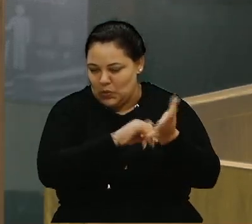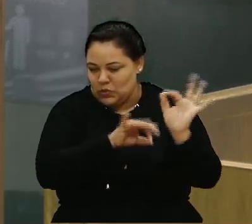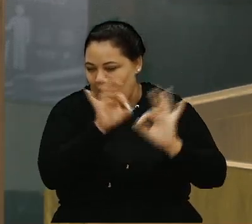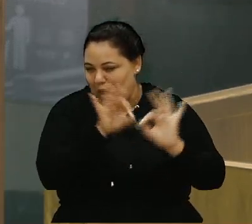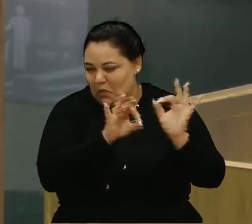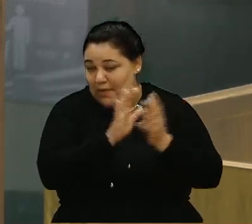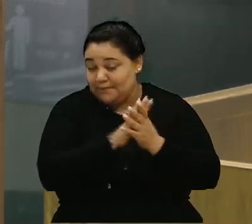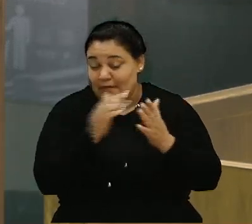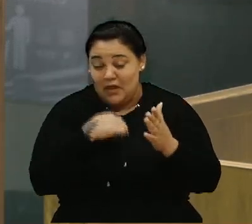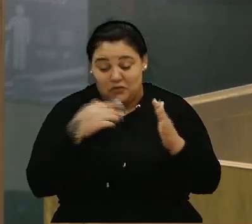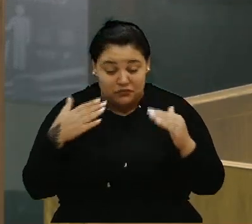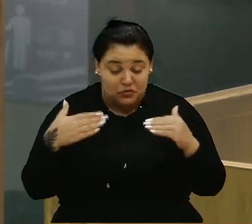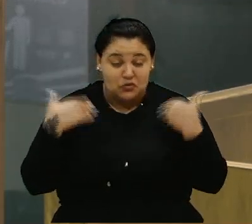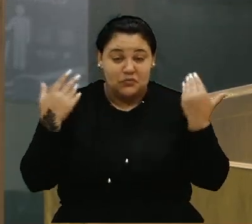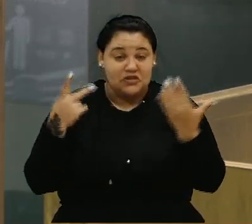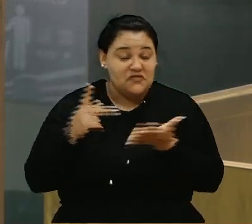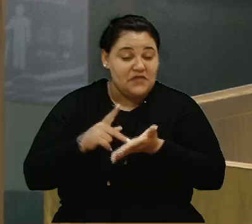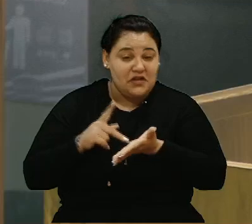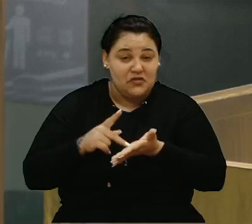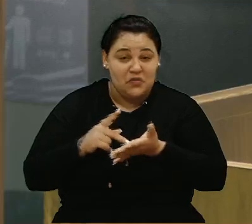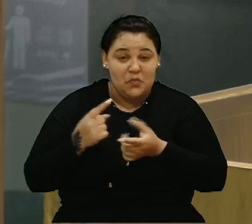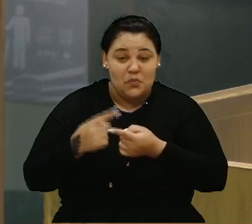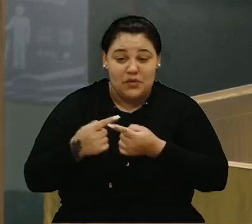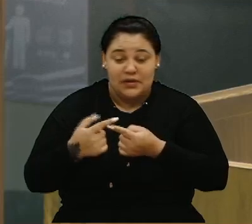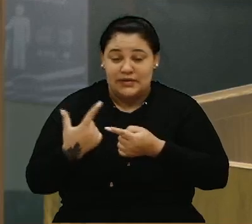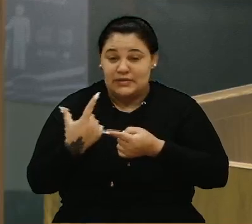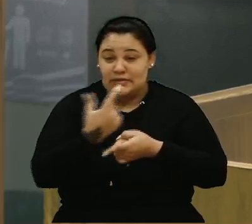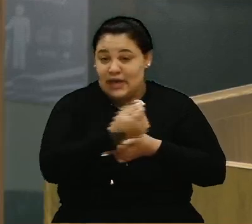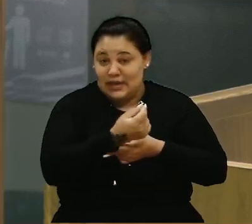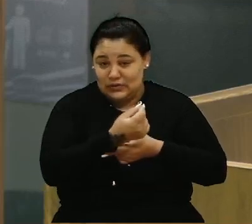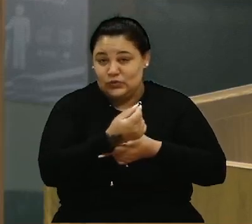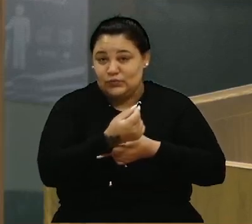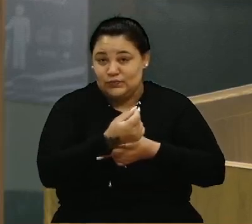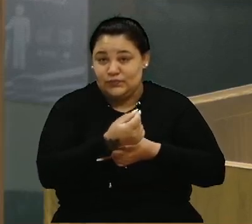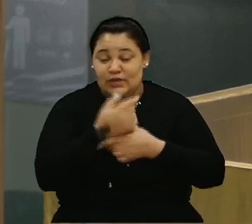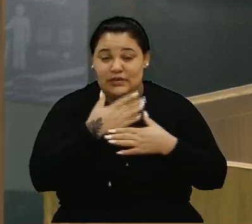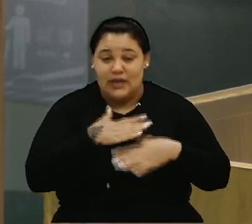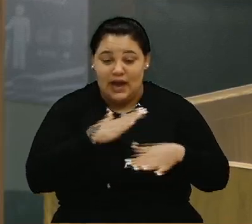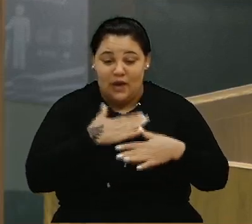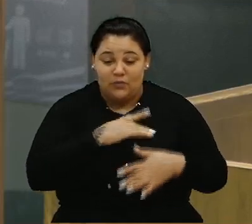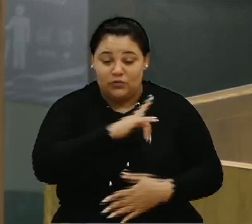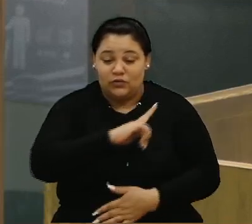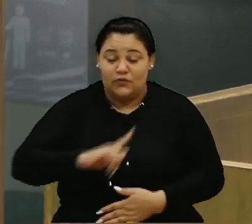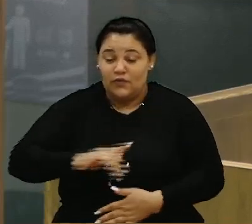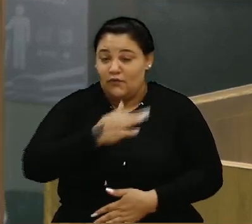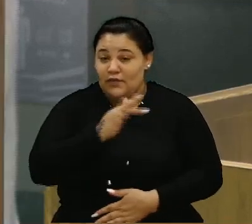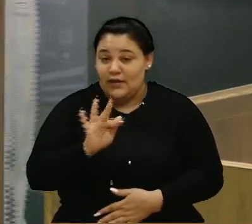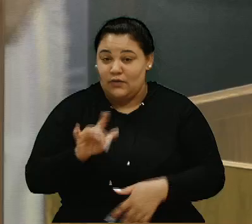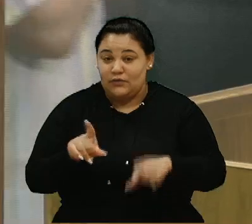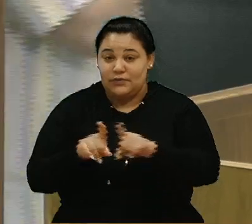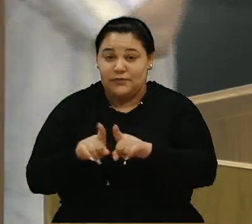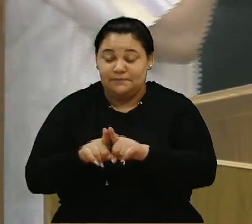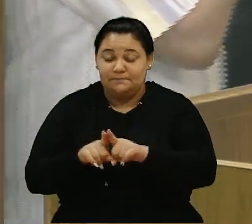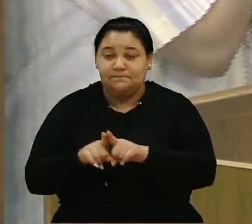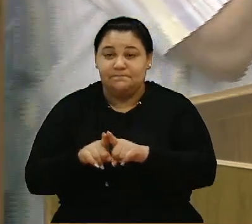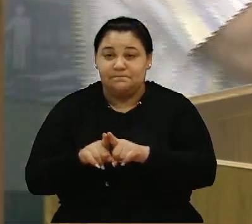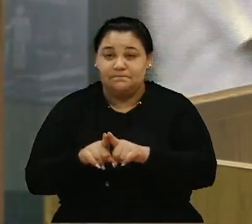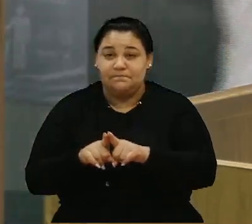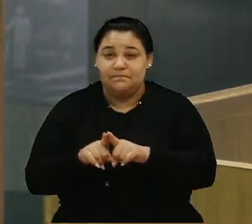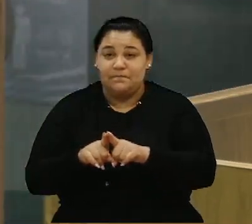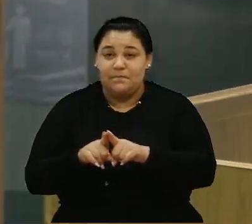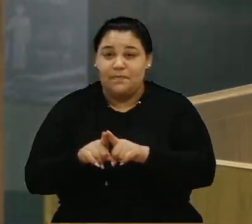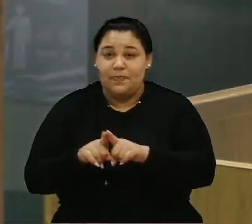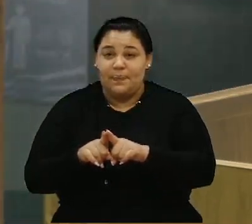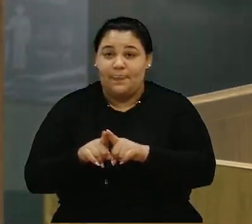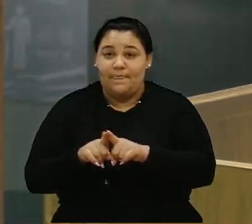grata surpresa, saindo da letargia que estava o governo federal, da